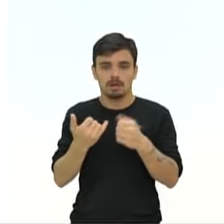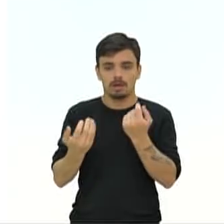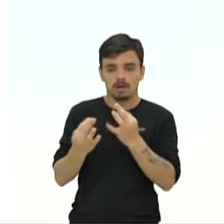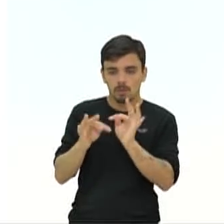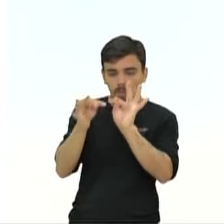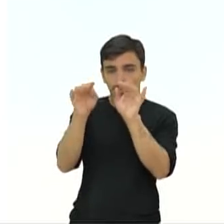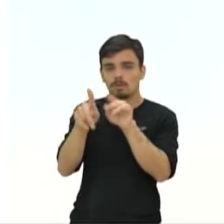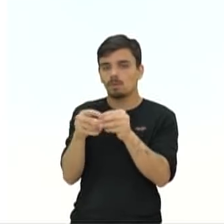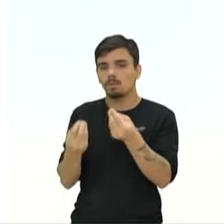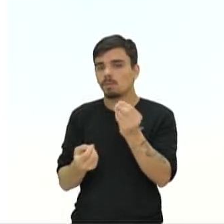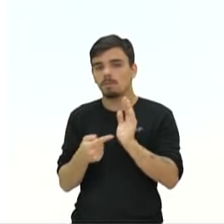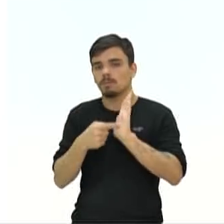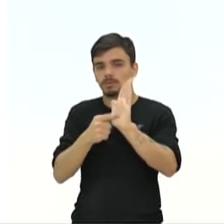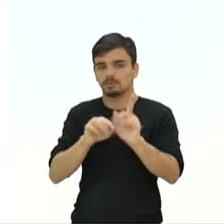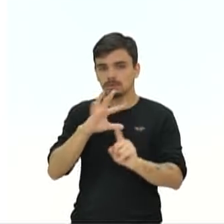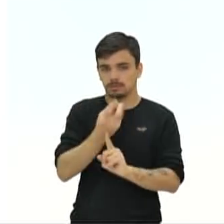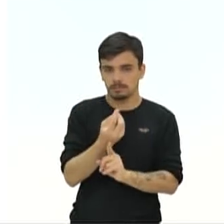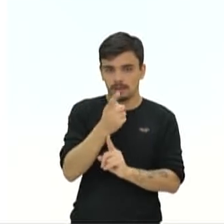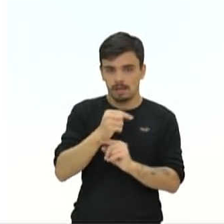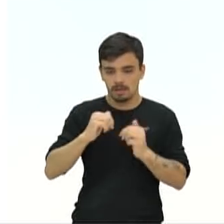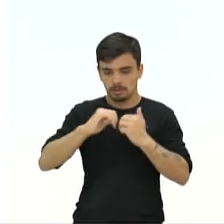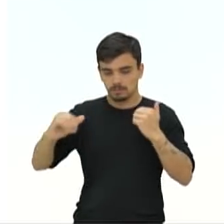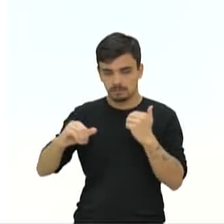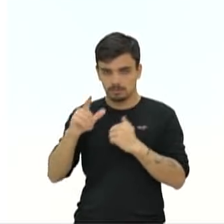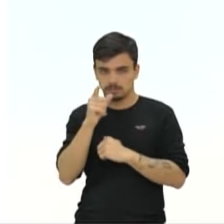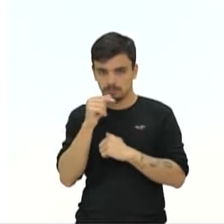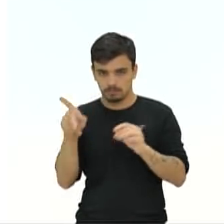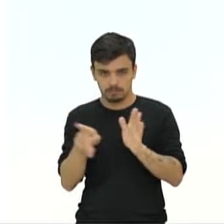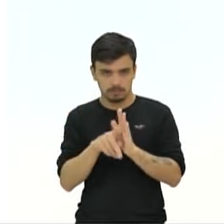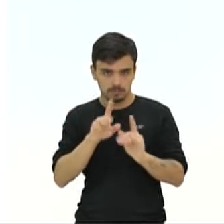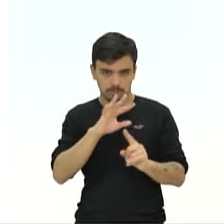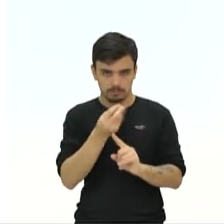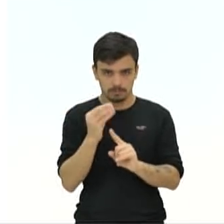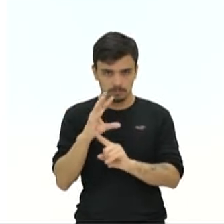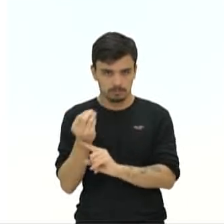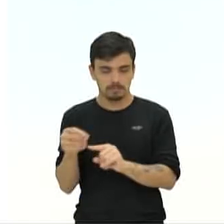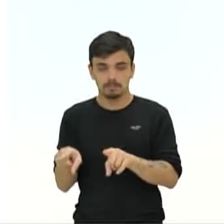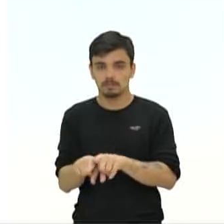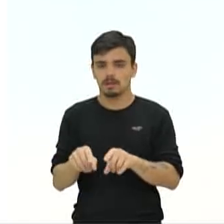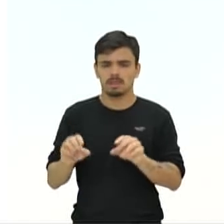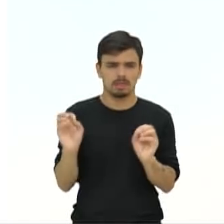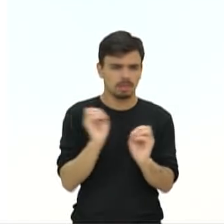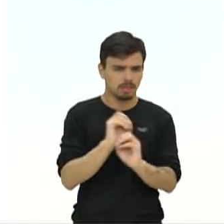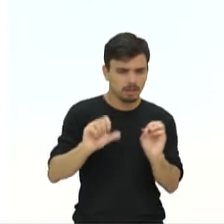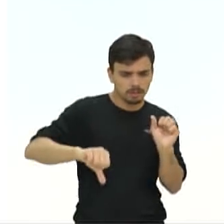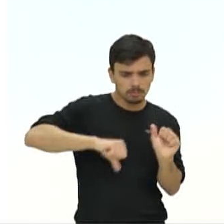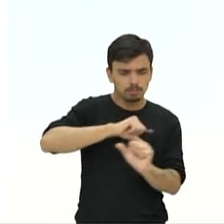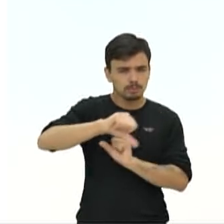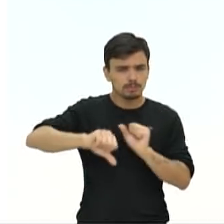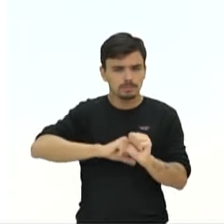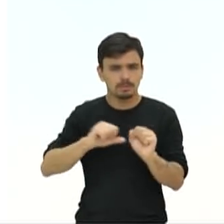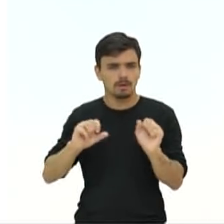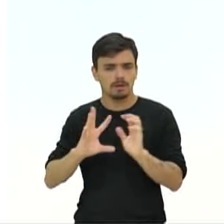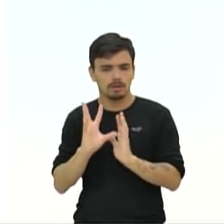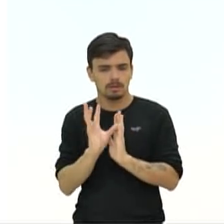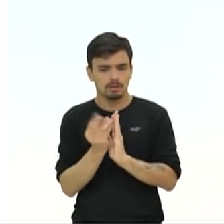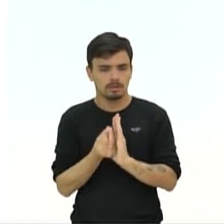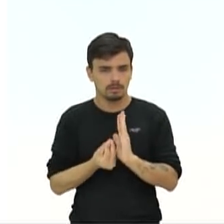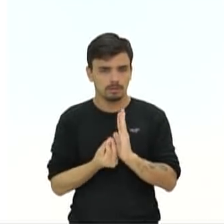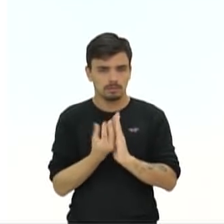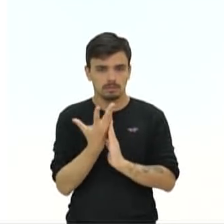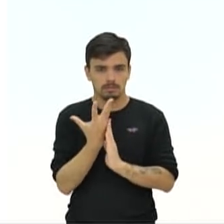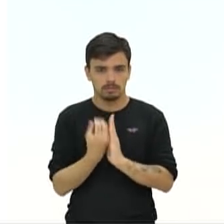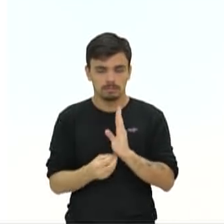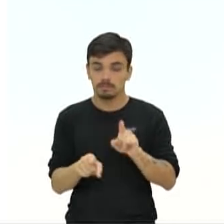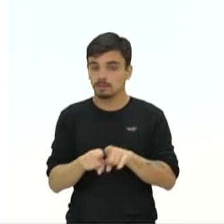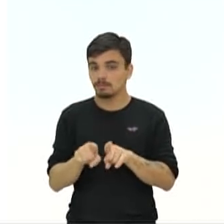arte. Sim, foi o divisor de águas da arte. Nada mudou nas artes com o Renascimento? Não, né? Se a de cima é verdadeira,